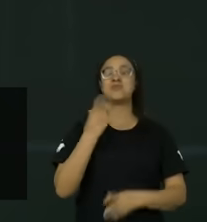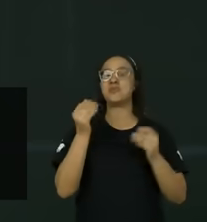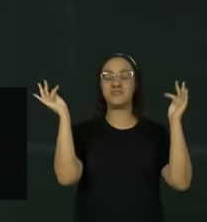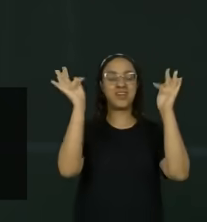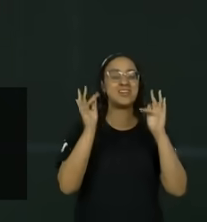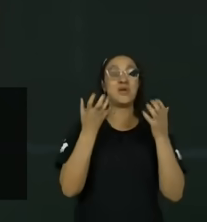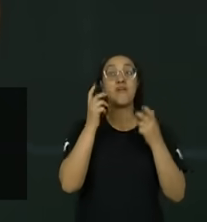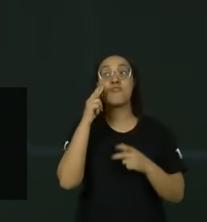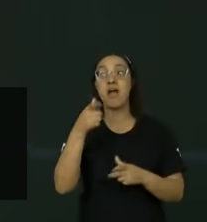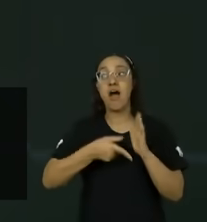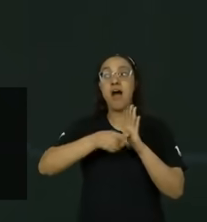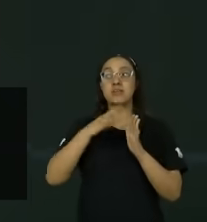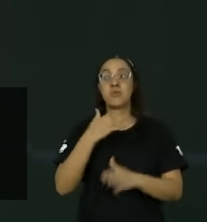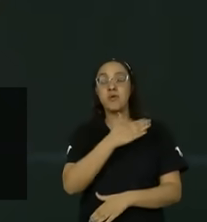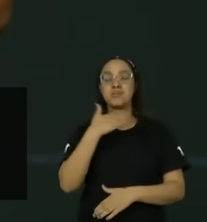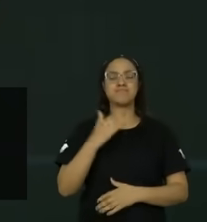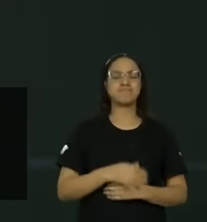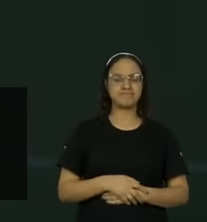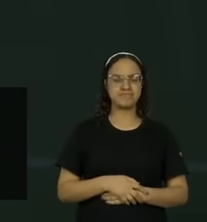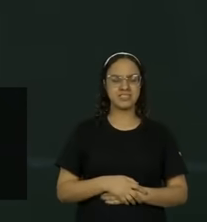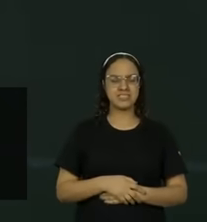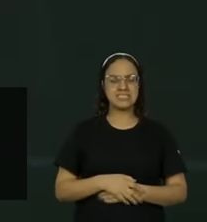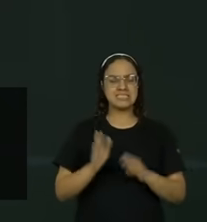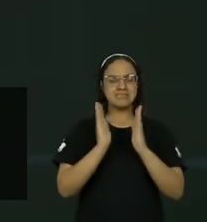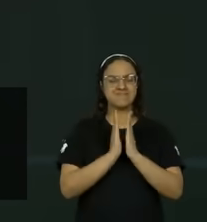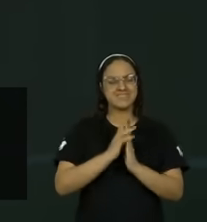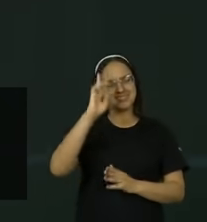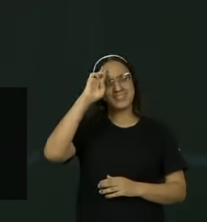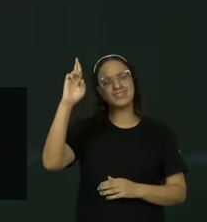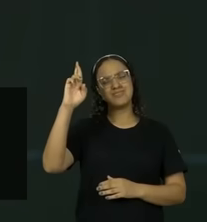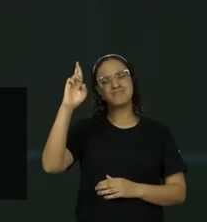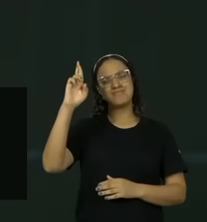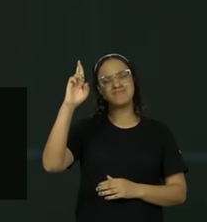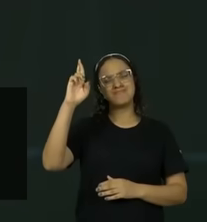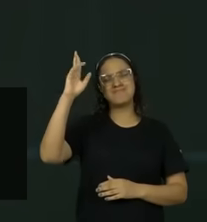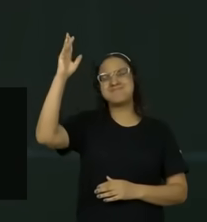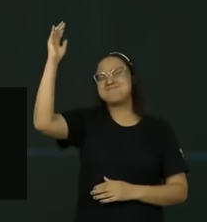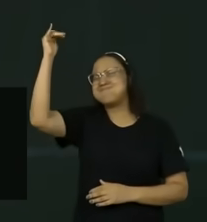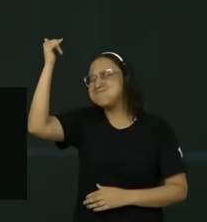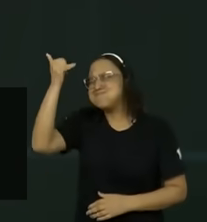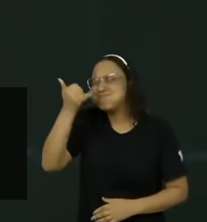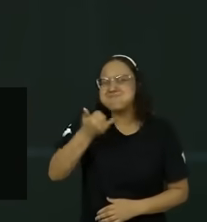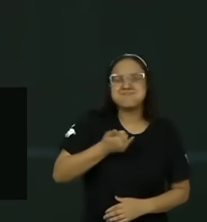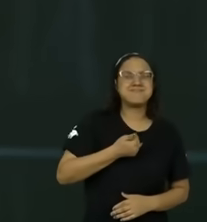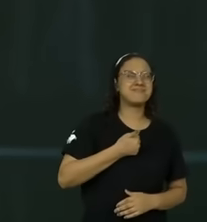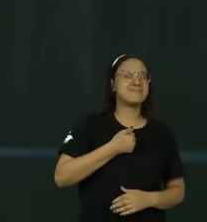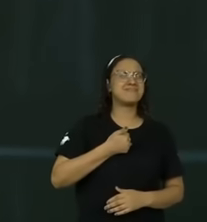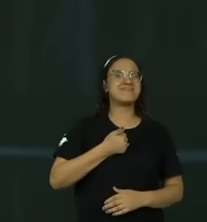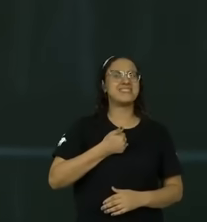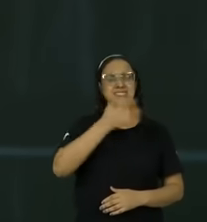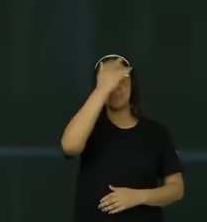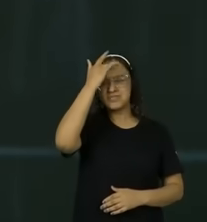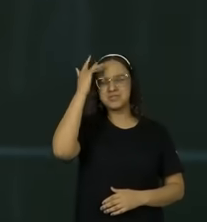morra. Curve sua cabeça. Senhor, fala conosco nesta noite. Esse povo veio buscar a tua palavra. Eu só não quero atrapalhar